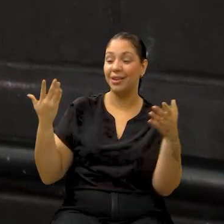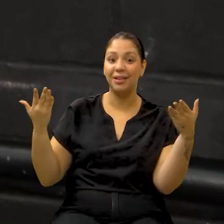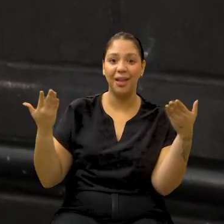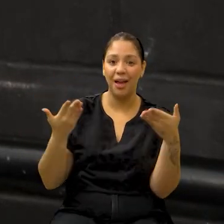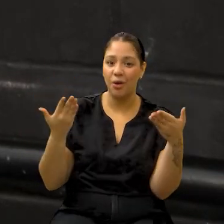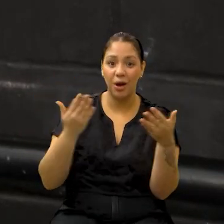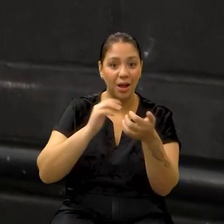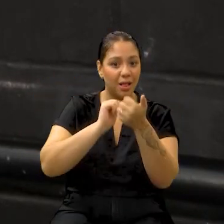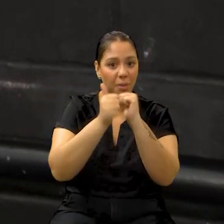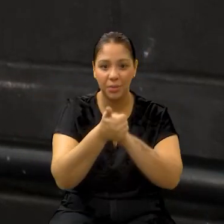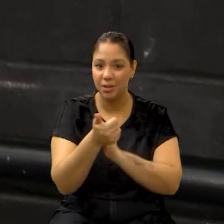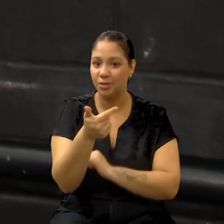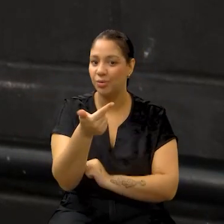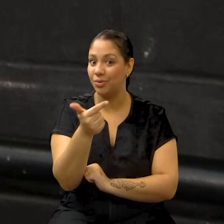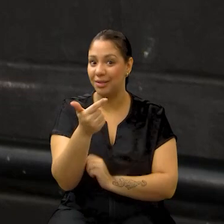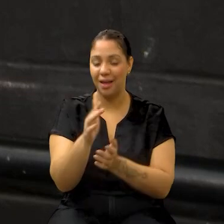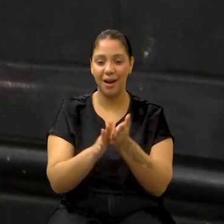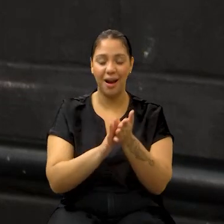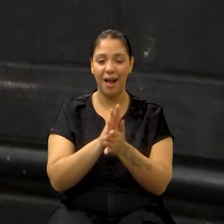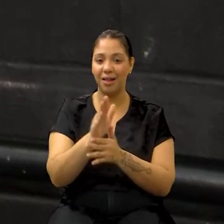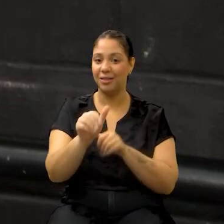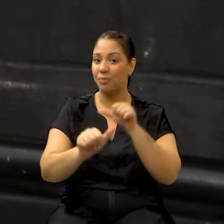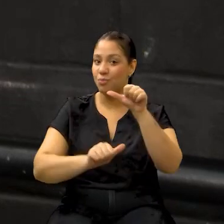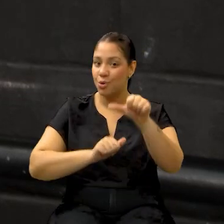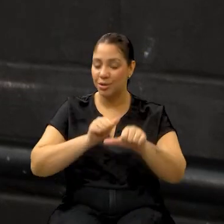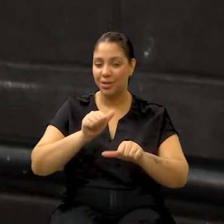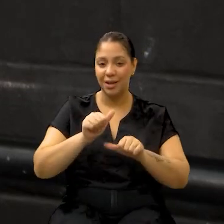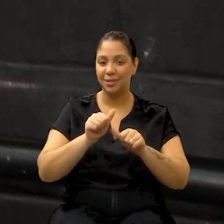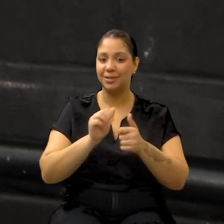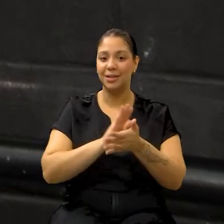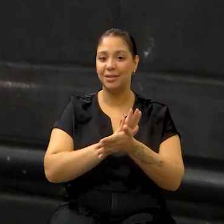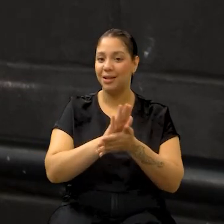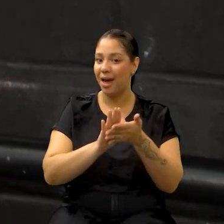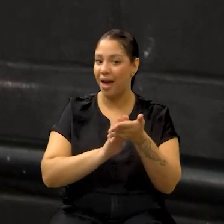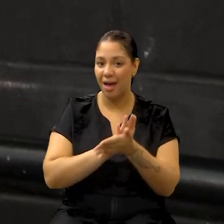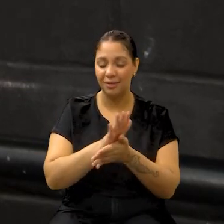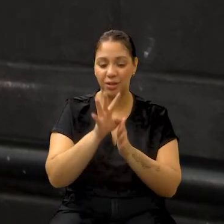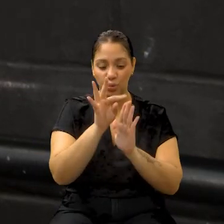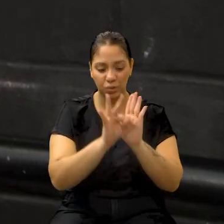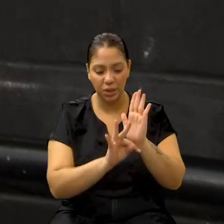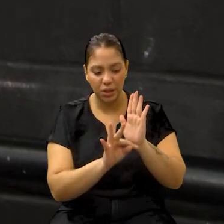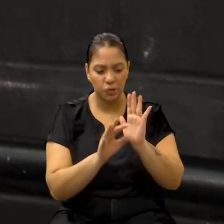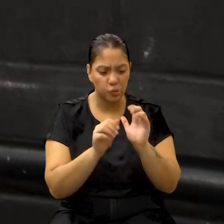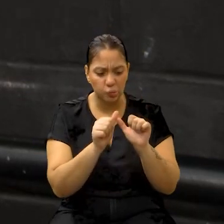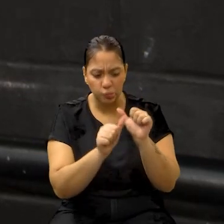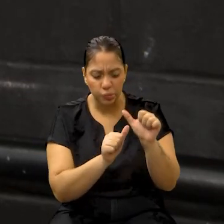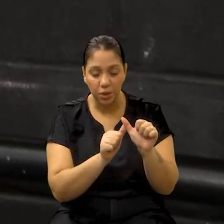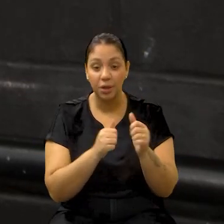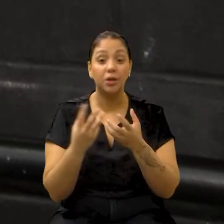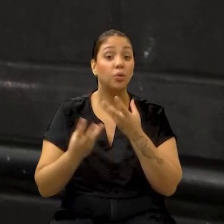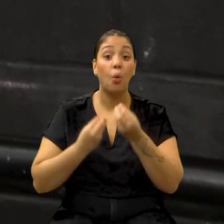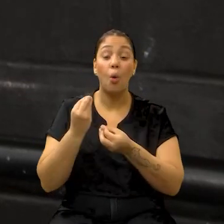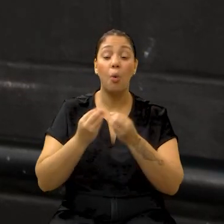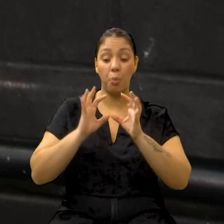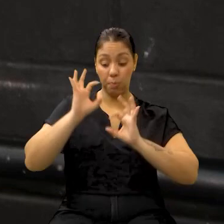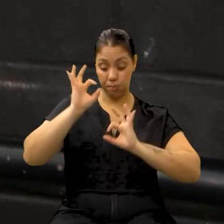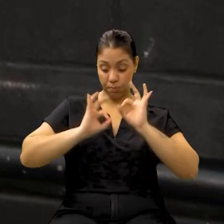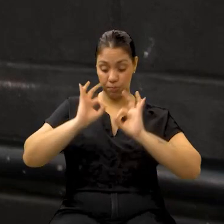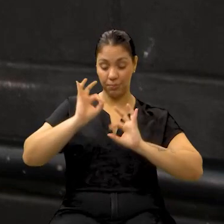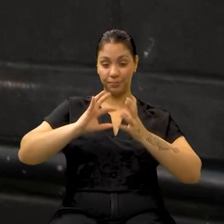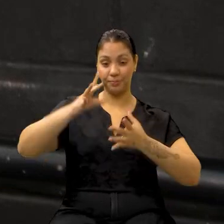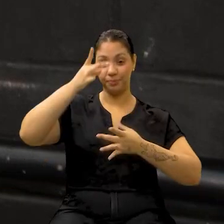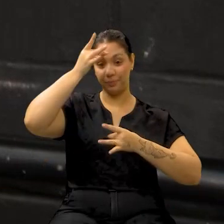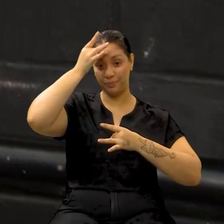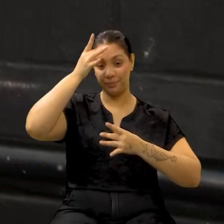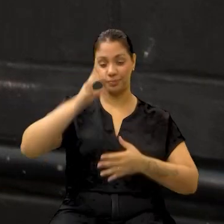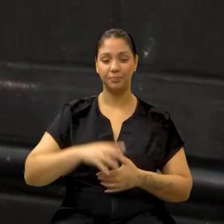vão fazer sem adaptações, né? Sem mudanças trágicas muito grandes no texto. Como é que faz para se preparar